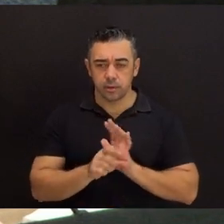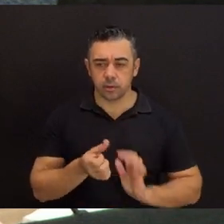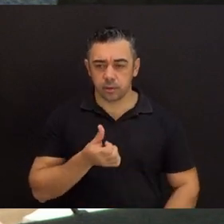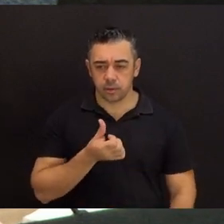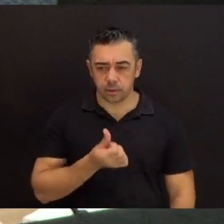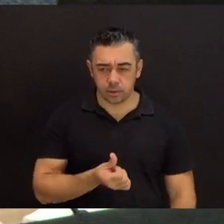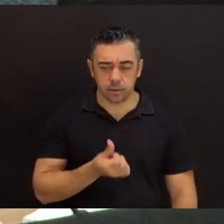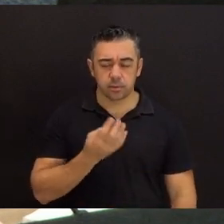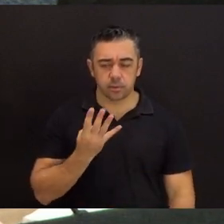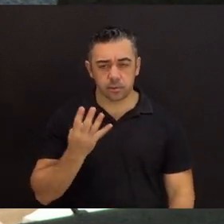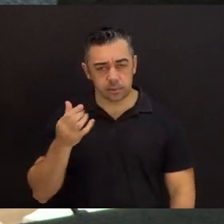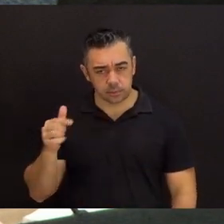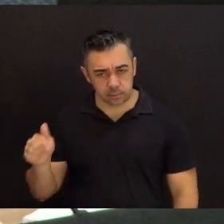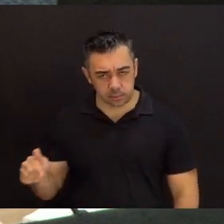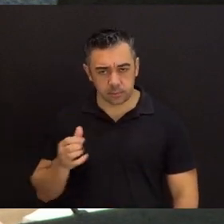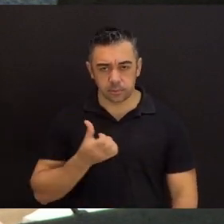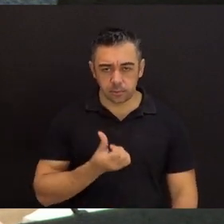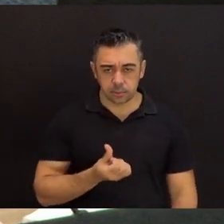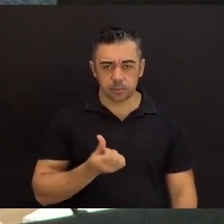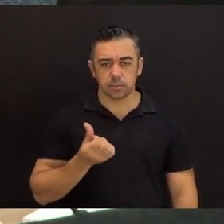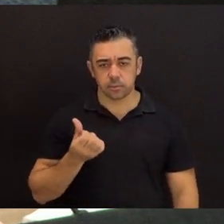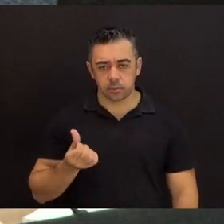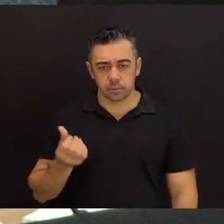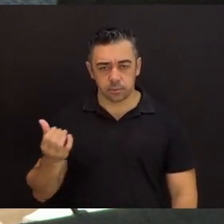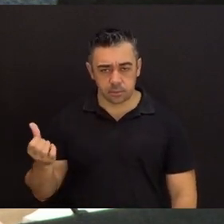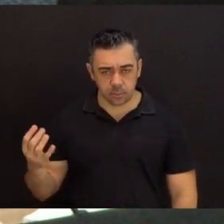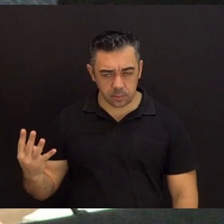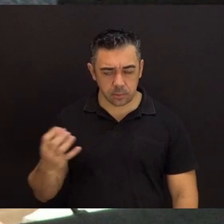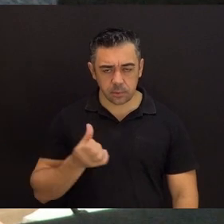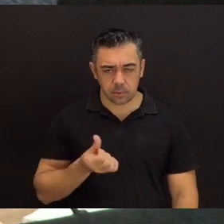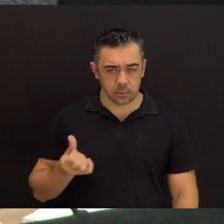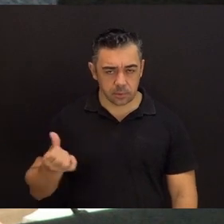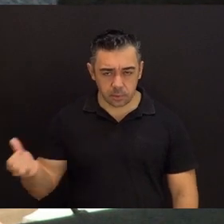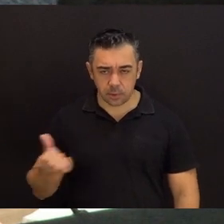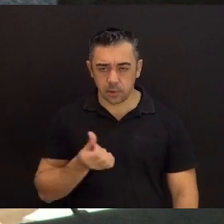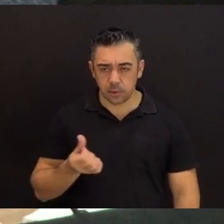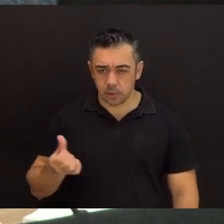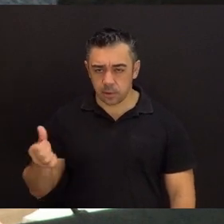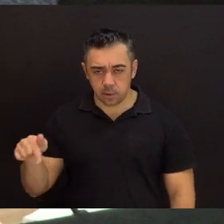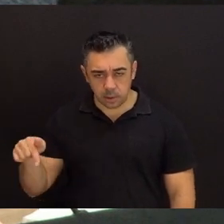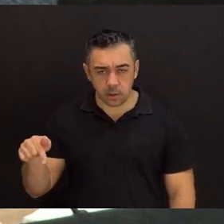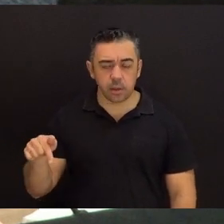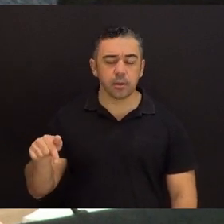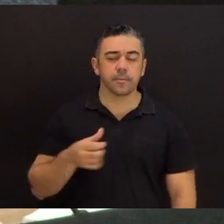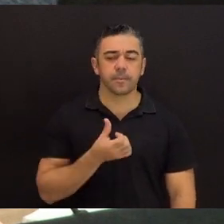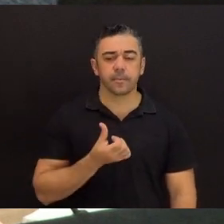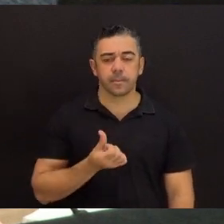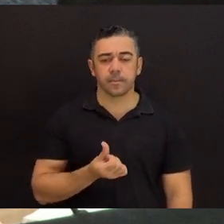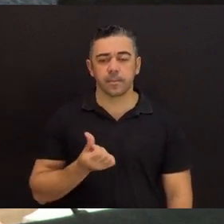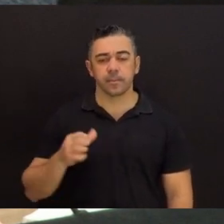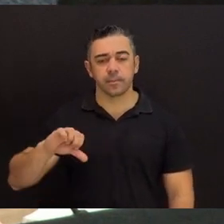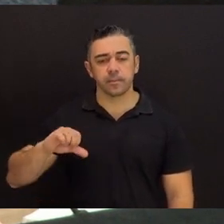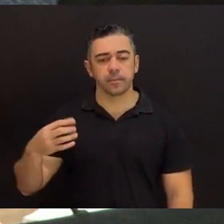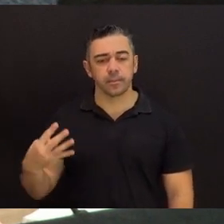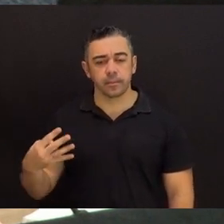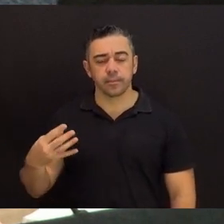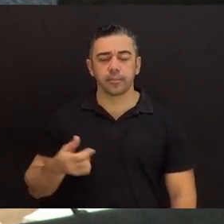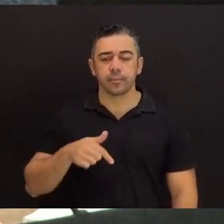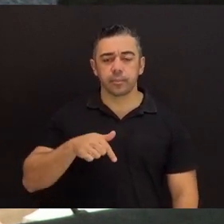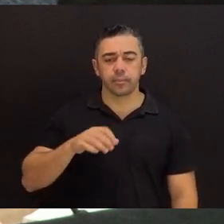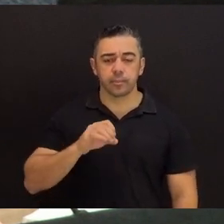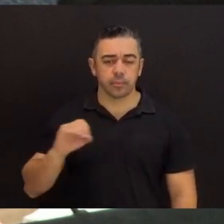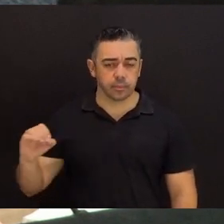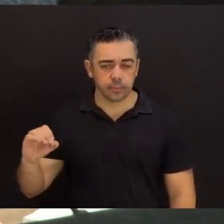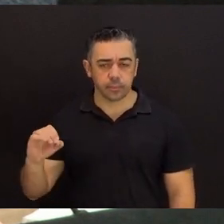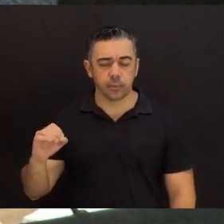647 664 666 667 694 e 700